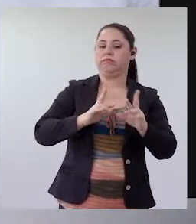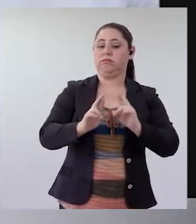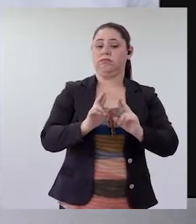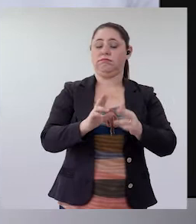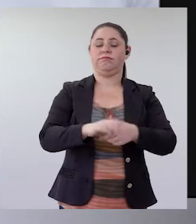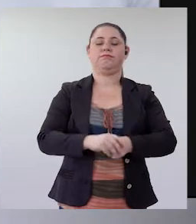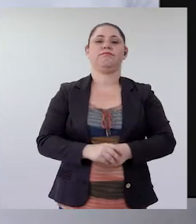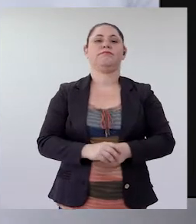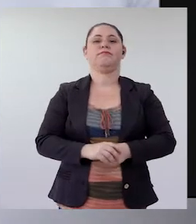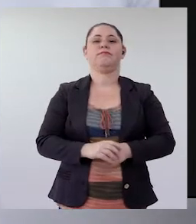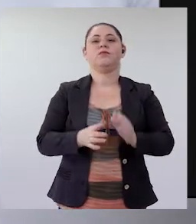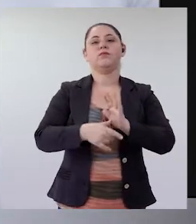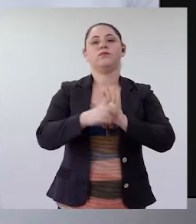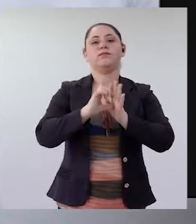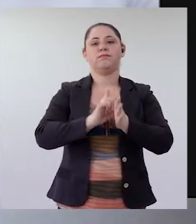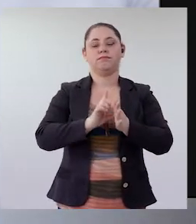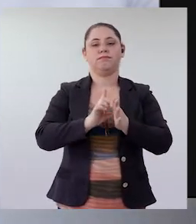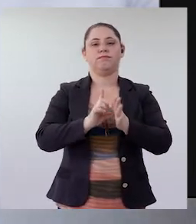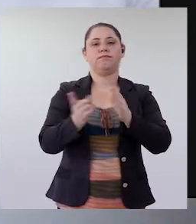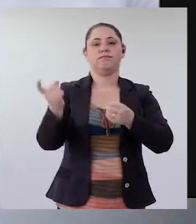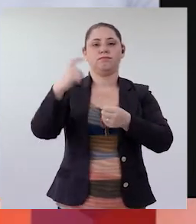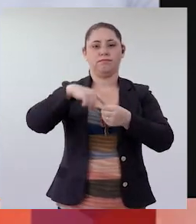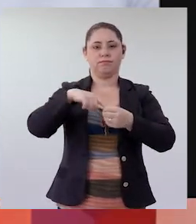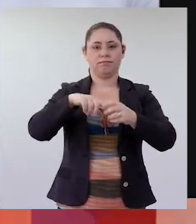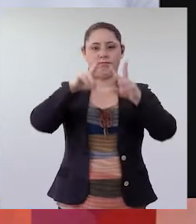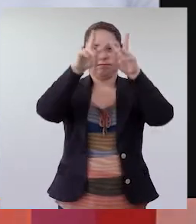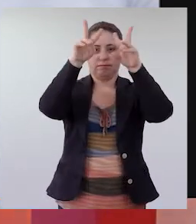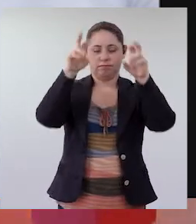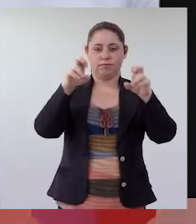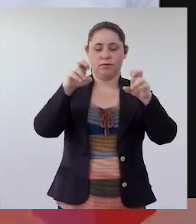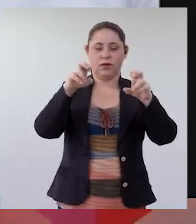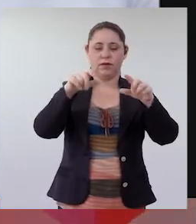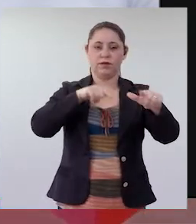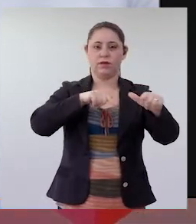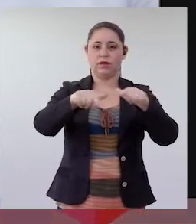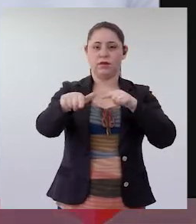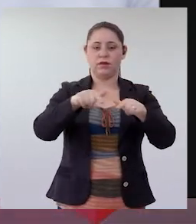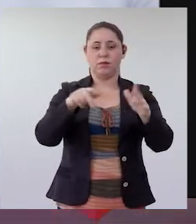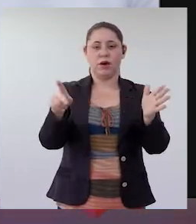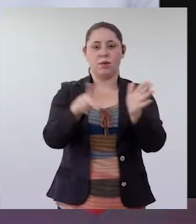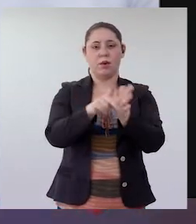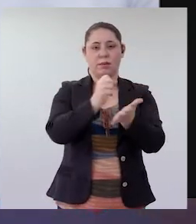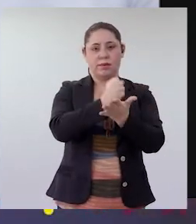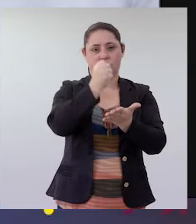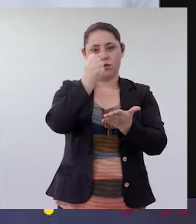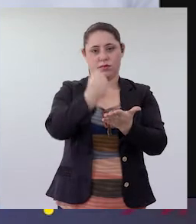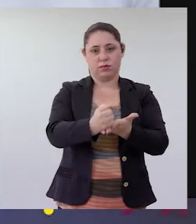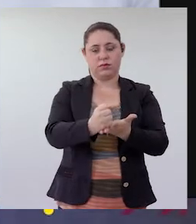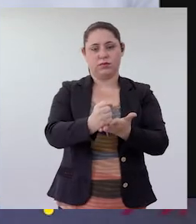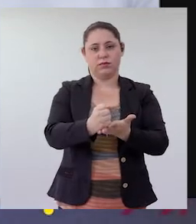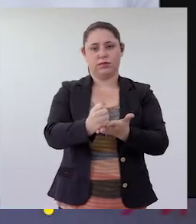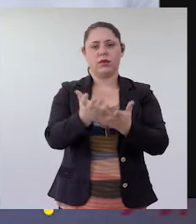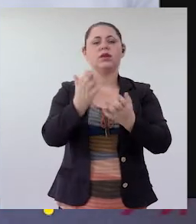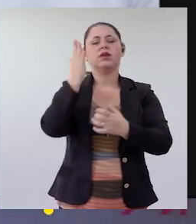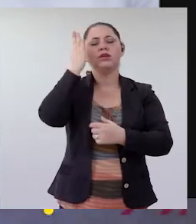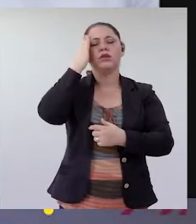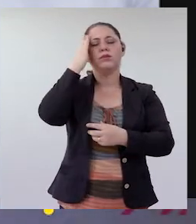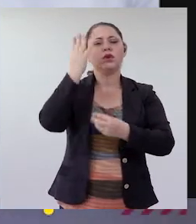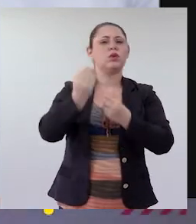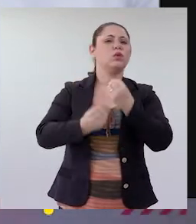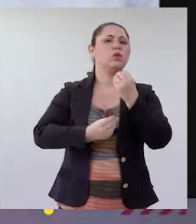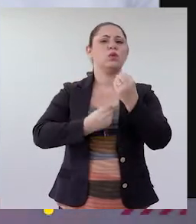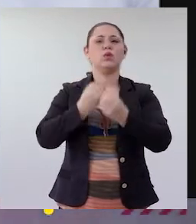relatividade. E antes da gente voltar aí nesse assunto do serviço prestado pelo cartório, eu queria saber como é que